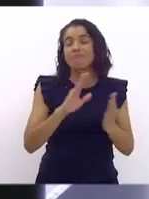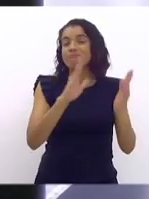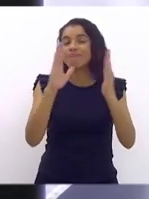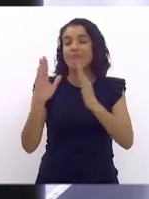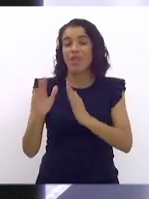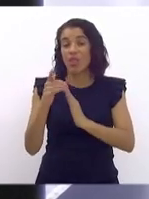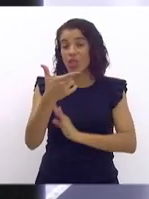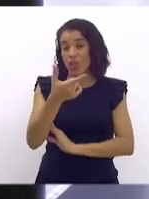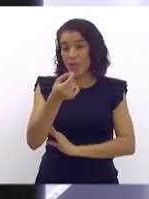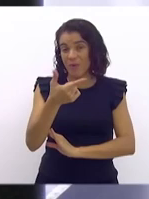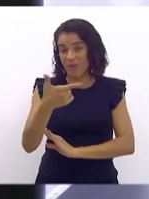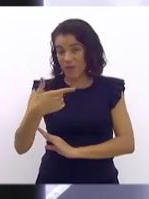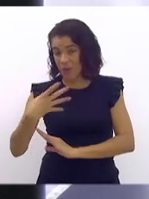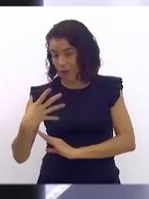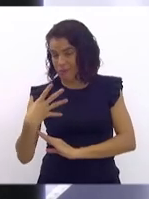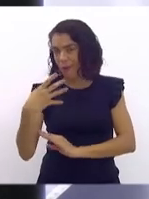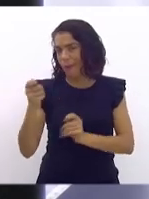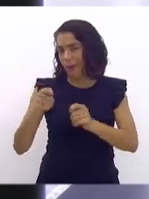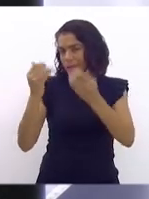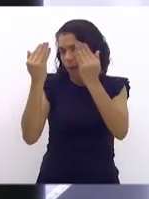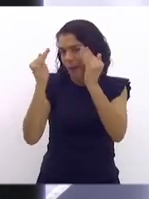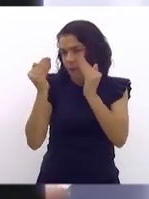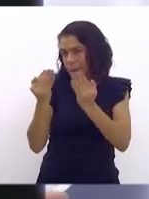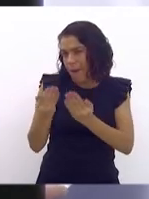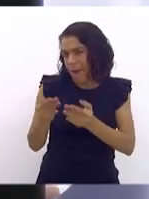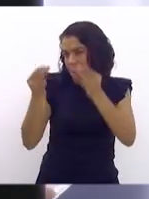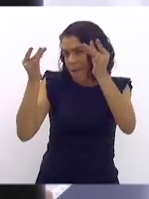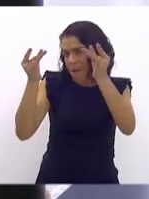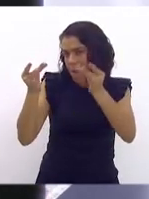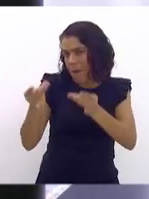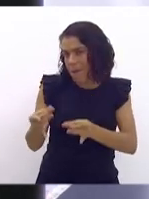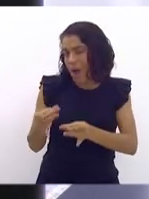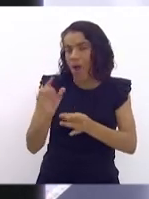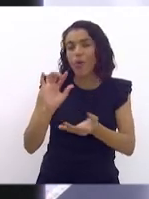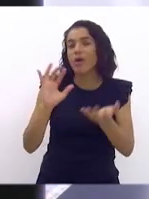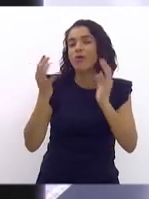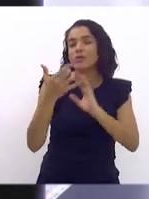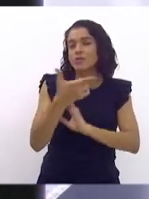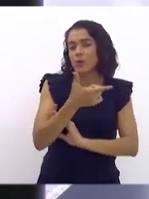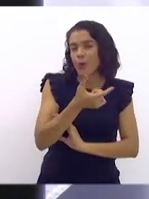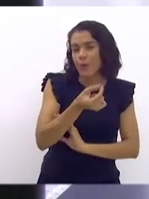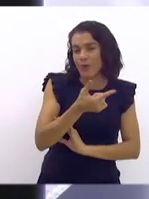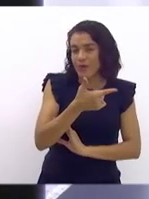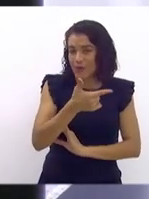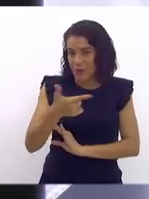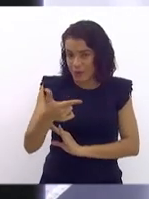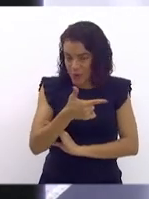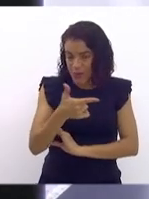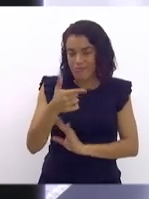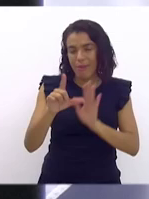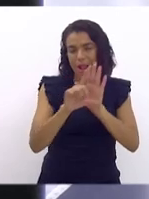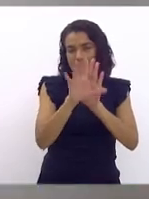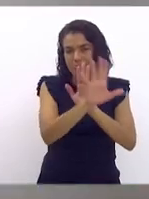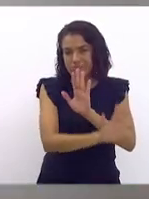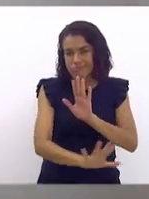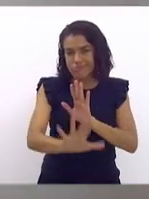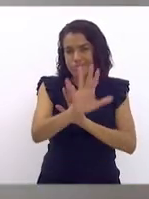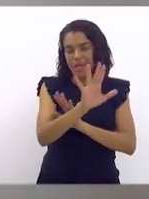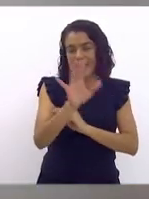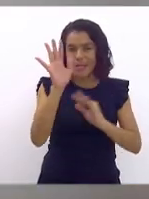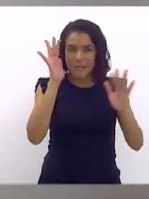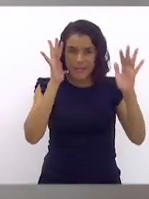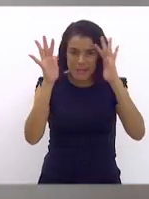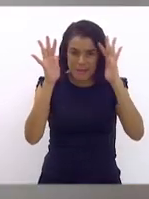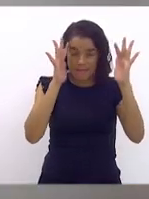de repente a gente pode fazer uma análise do que aconteceu em 22, que são leis gerais, né? E